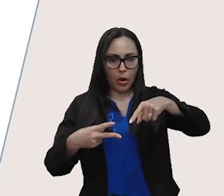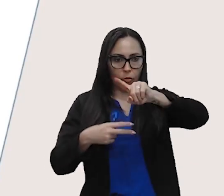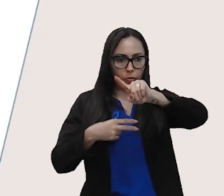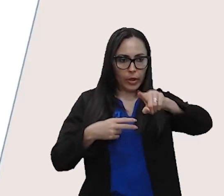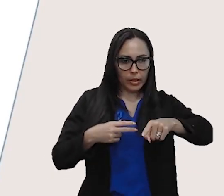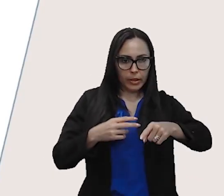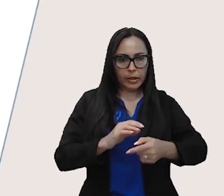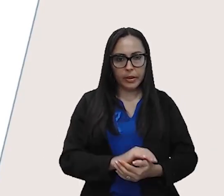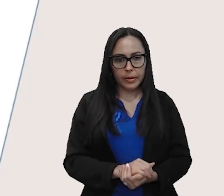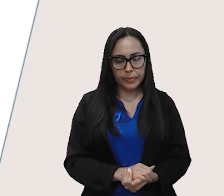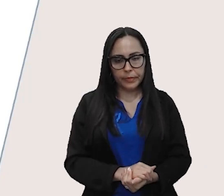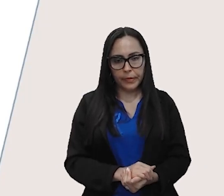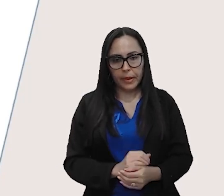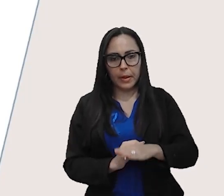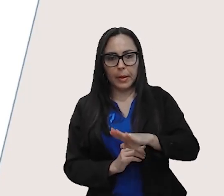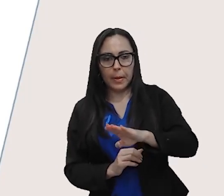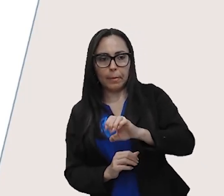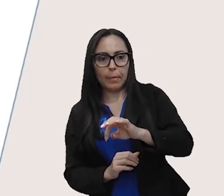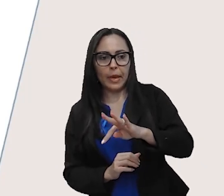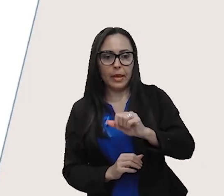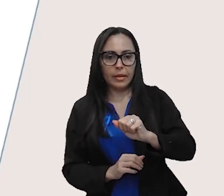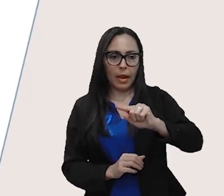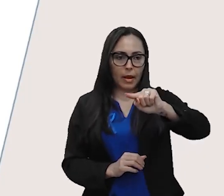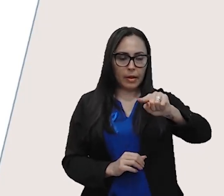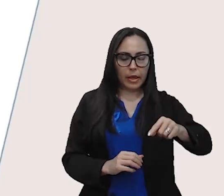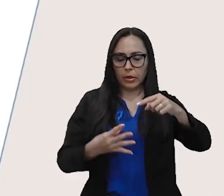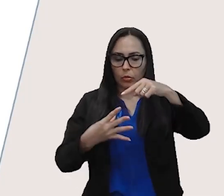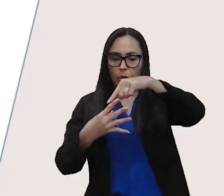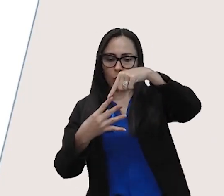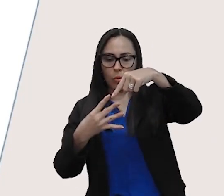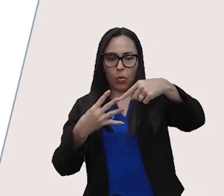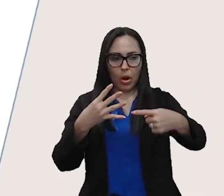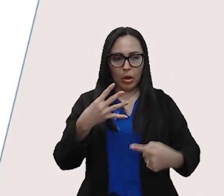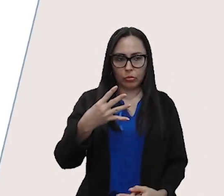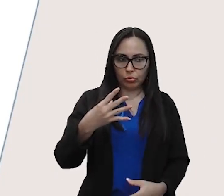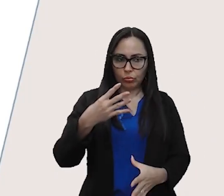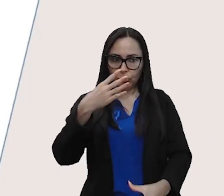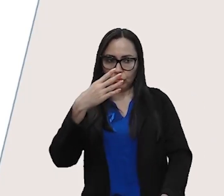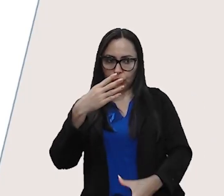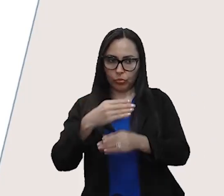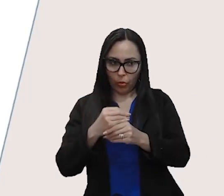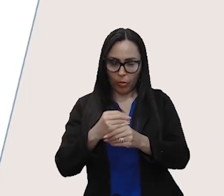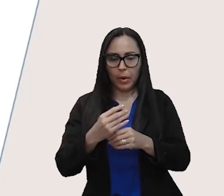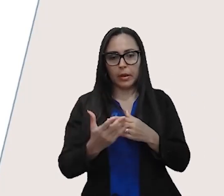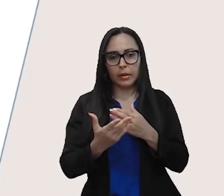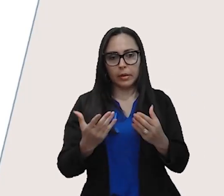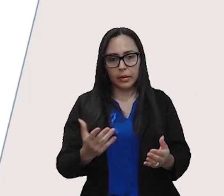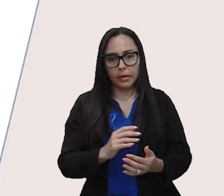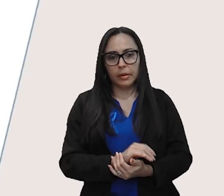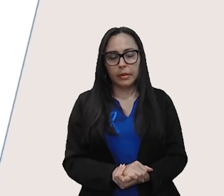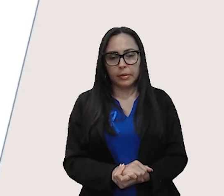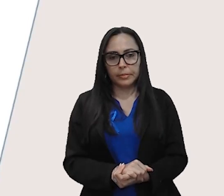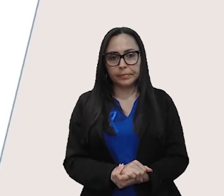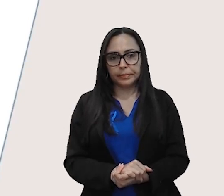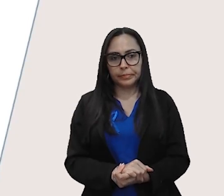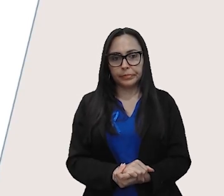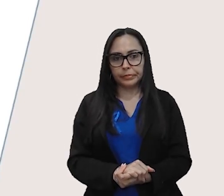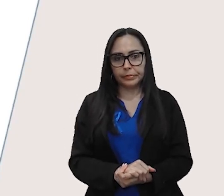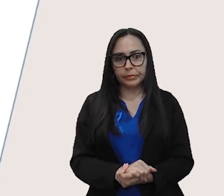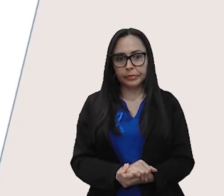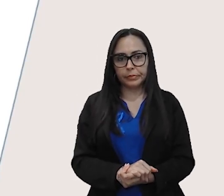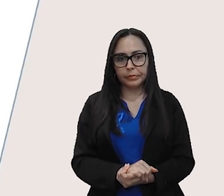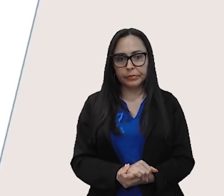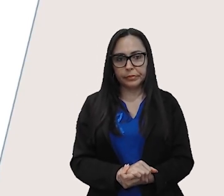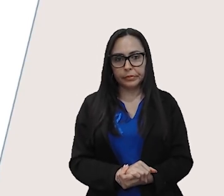região de beta linha, beleza? Então eu tenho 4 regiões formadas pela intersecção dessas duas